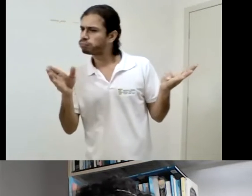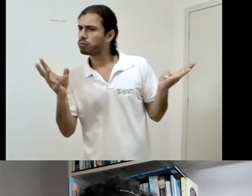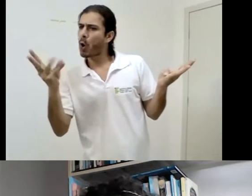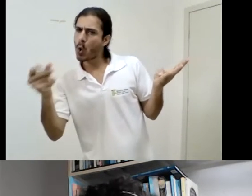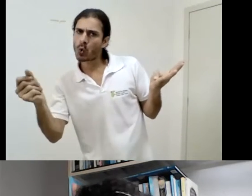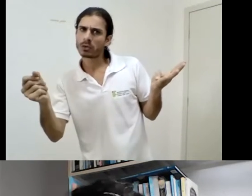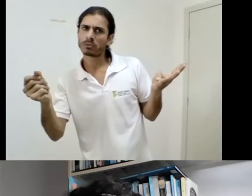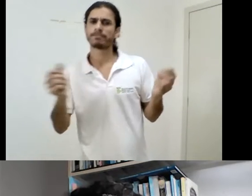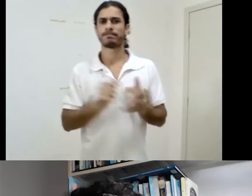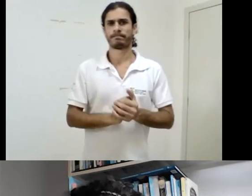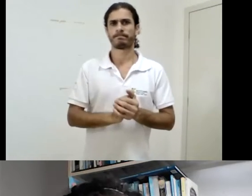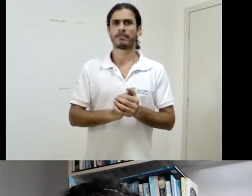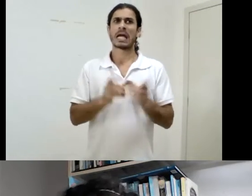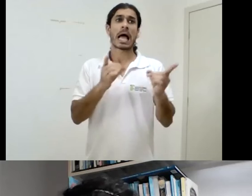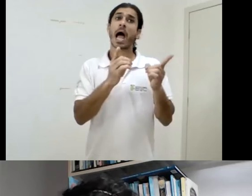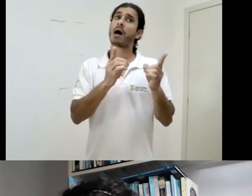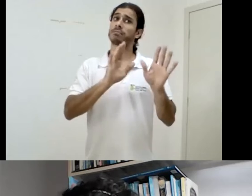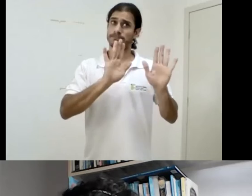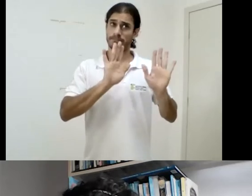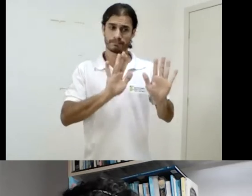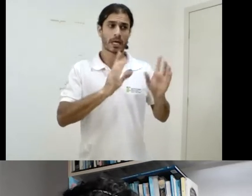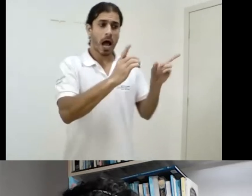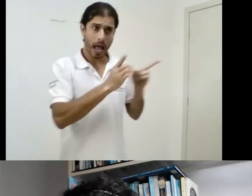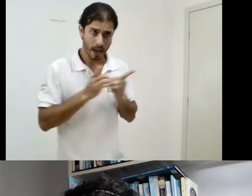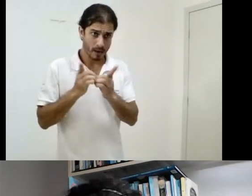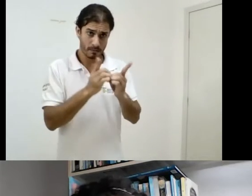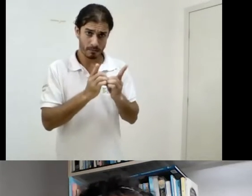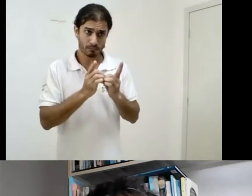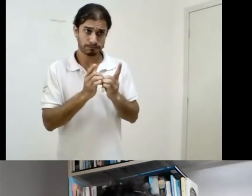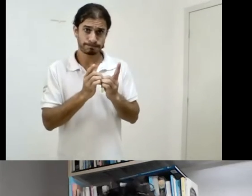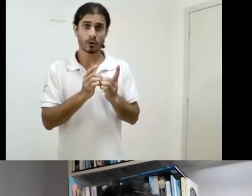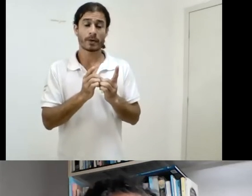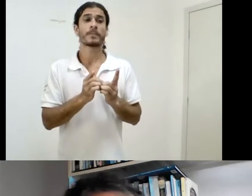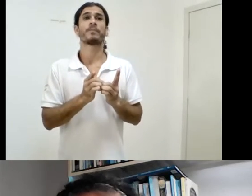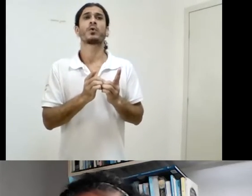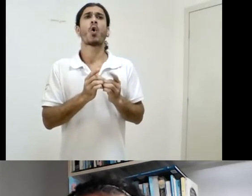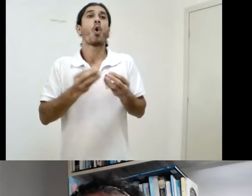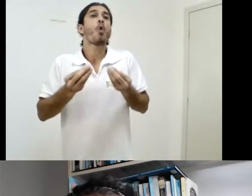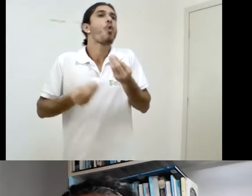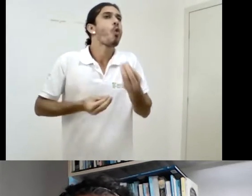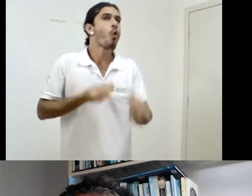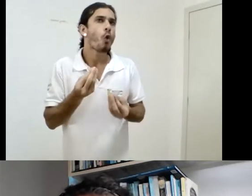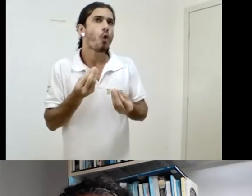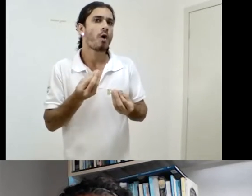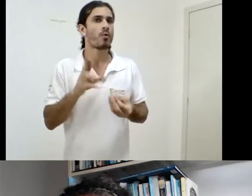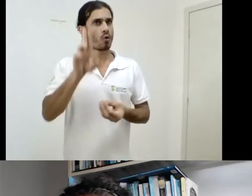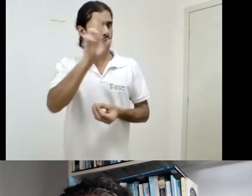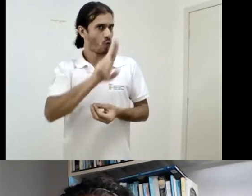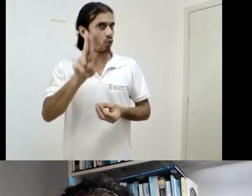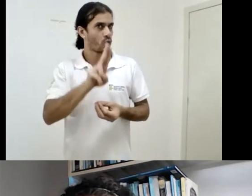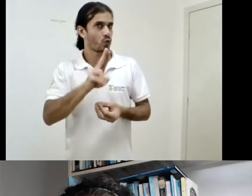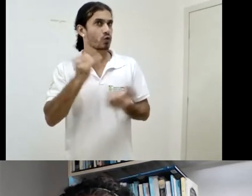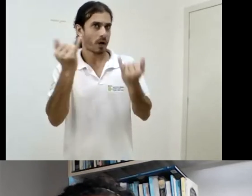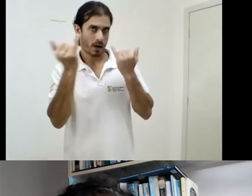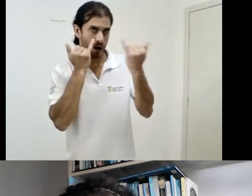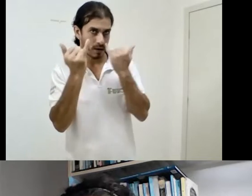depende. Depende como eu faço uso dos dados. Então, eu posso, por